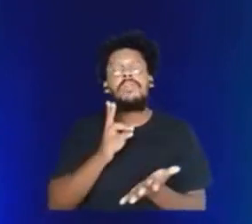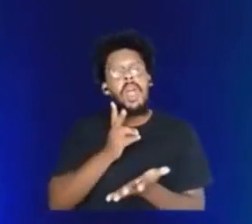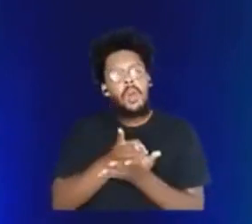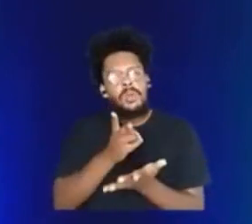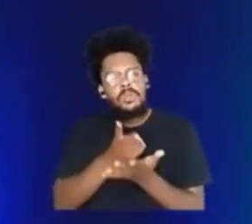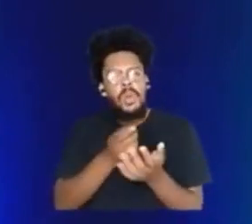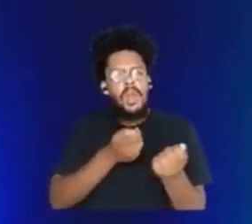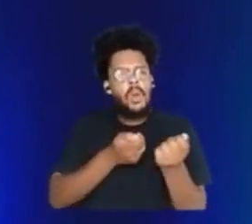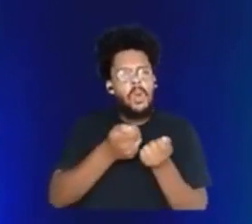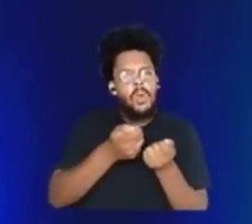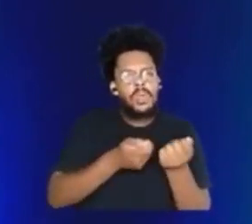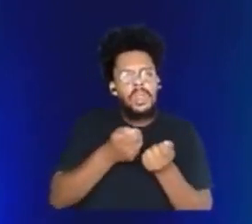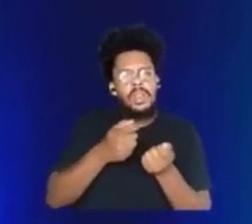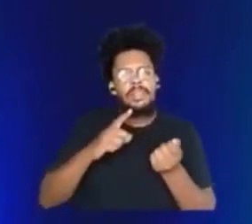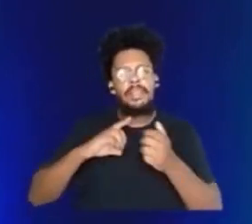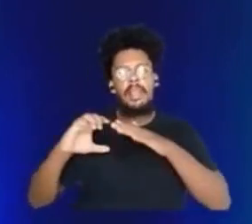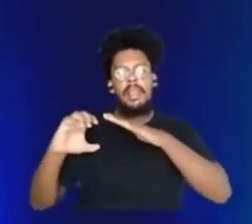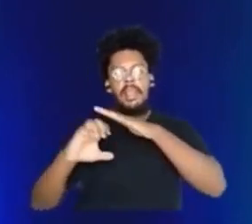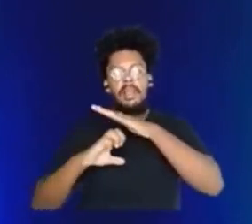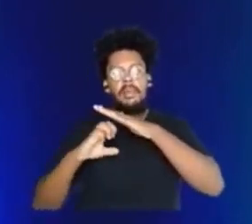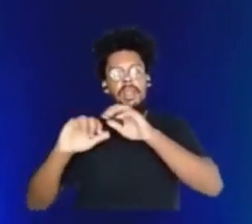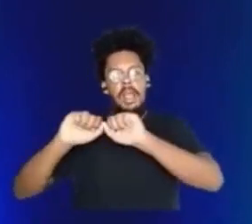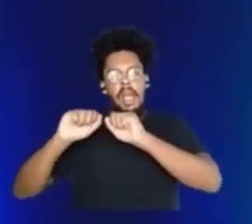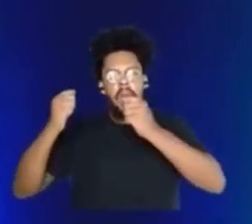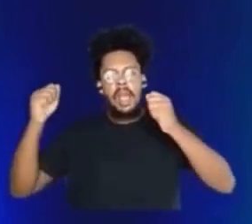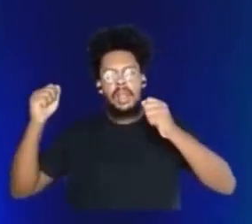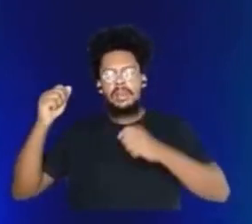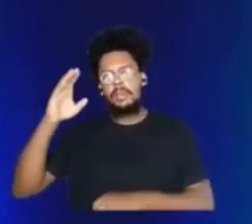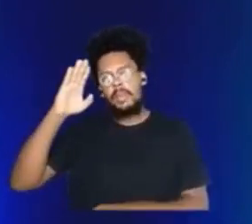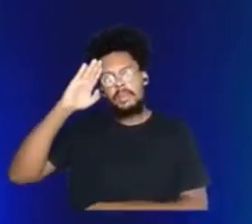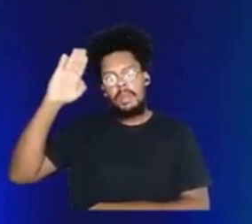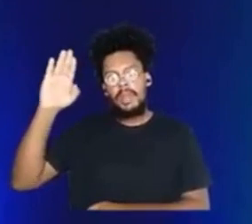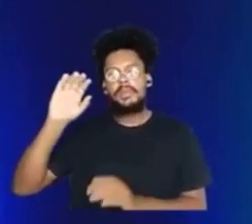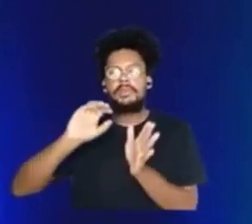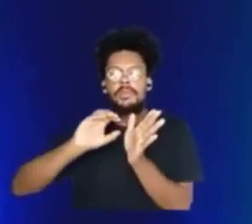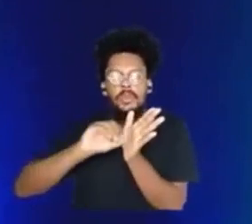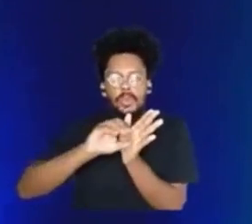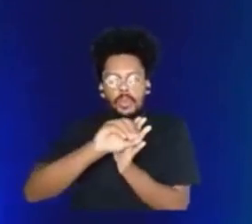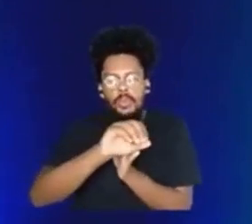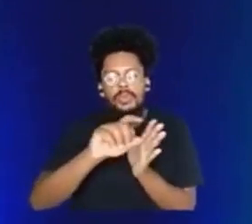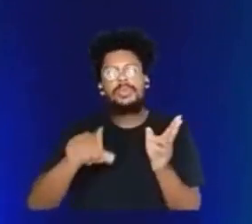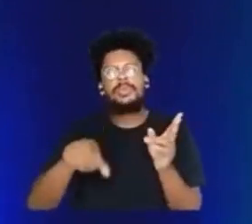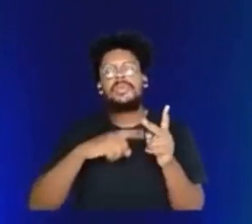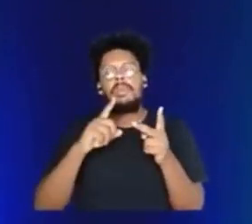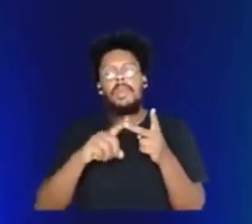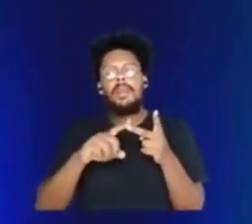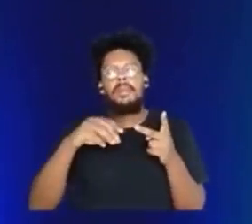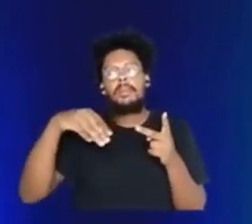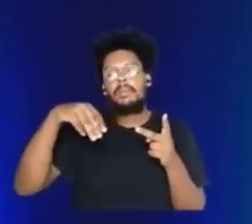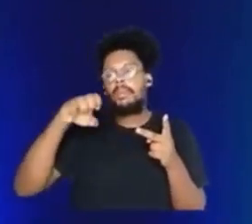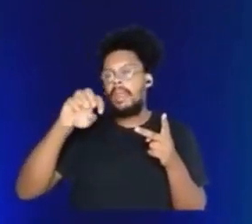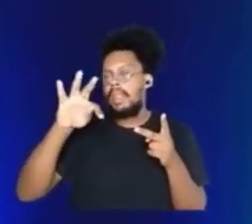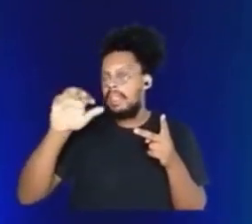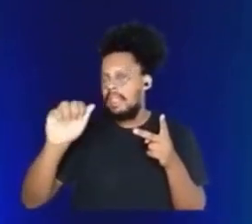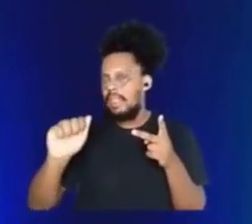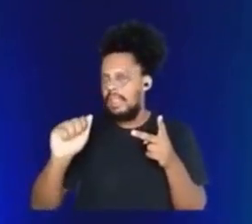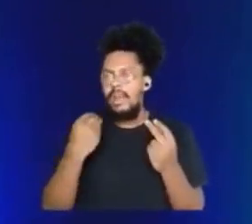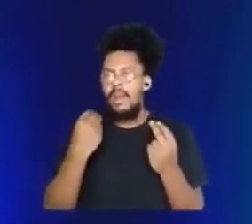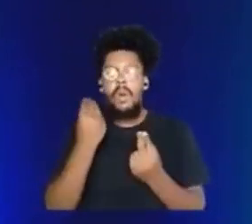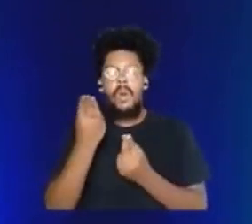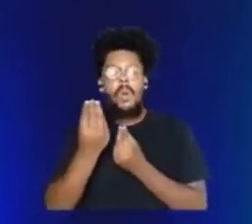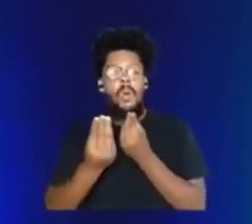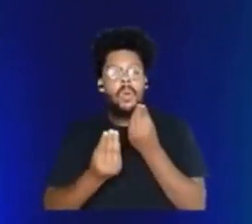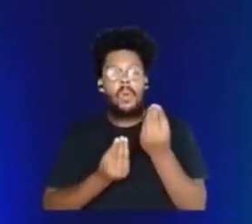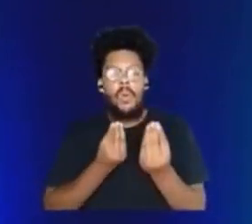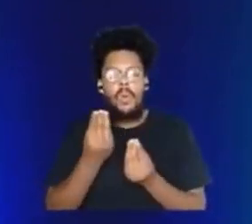pelas grandes empresas, aqui especialmente Google e Meta, e como a devolução disso, vamos dizer assim, como um elemento